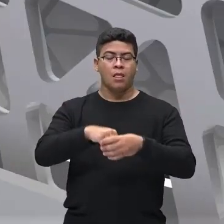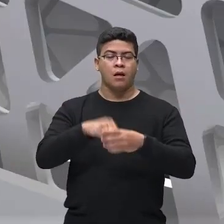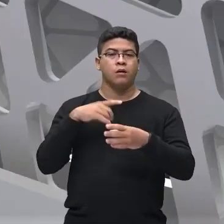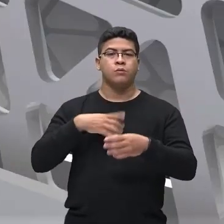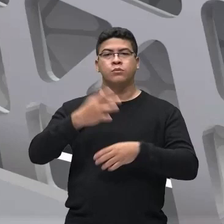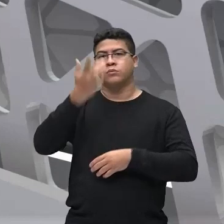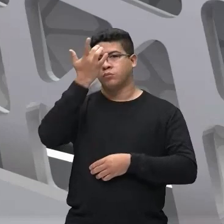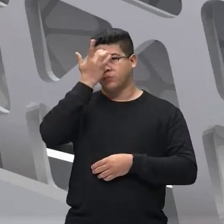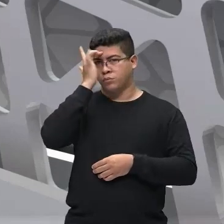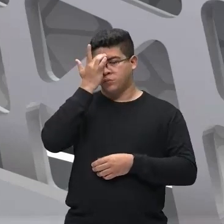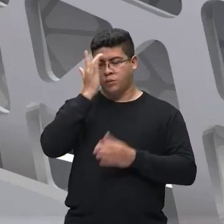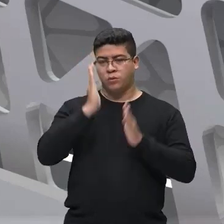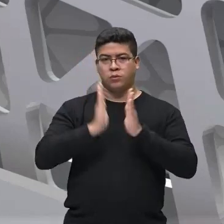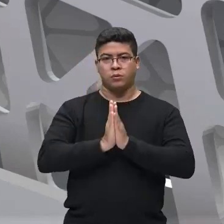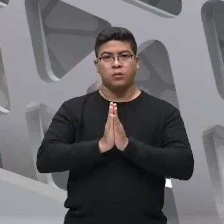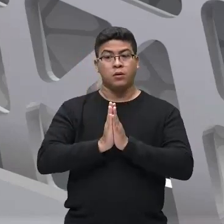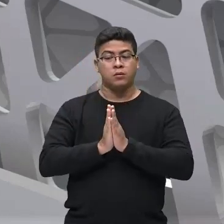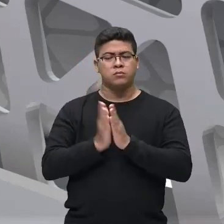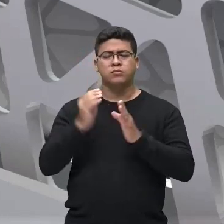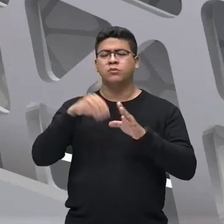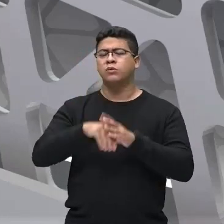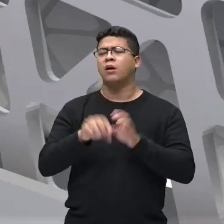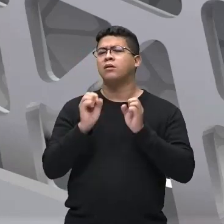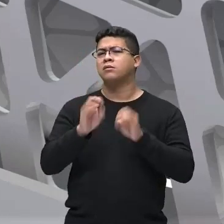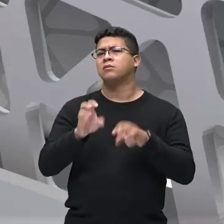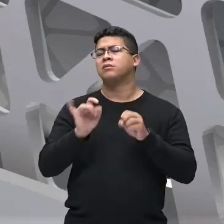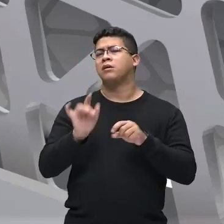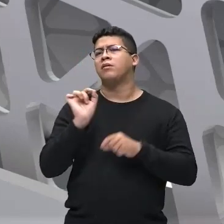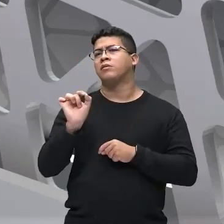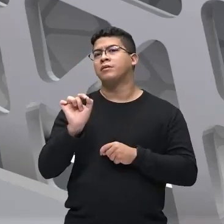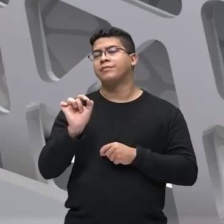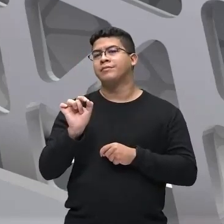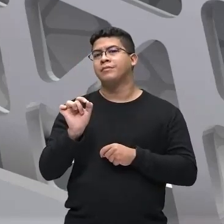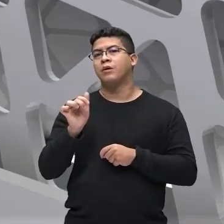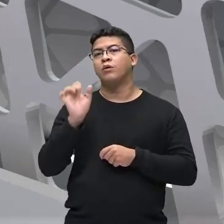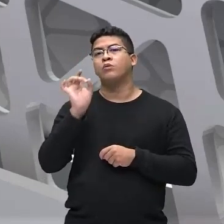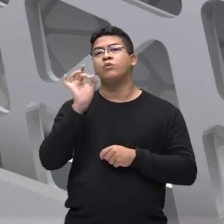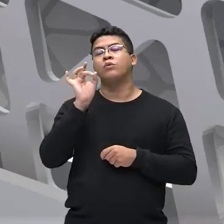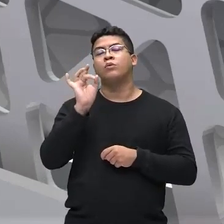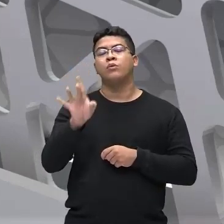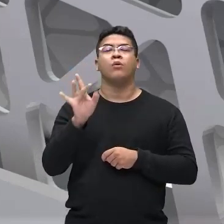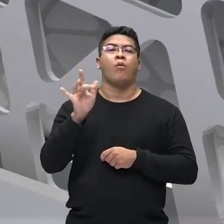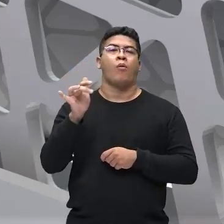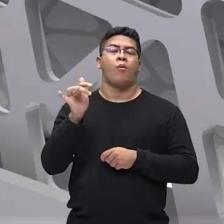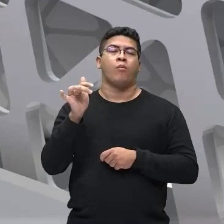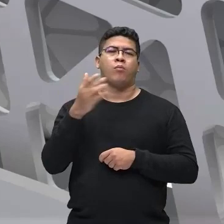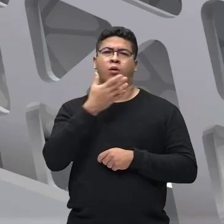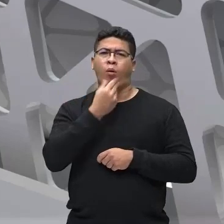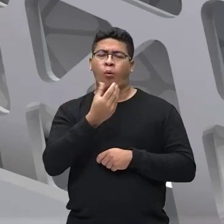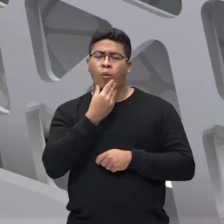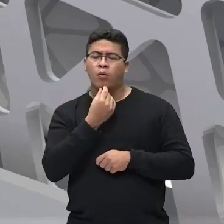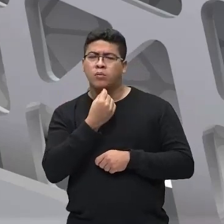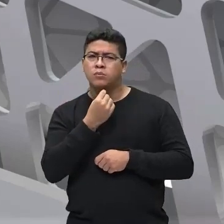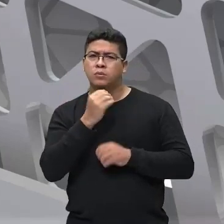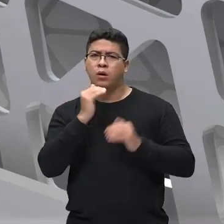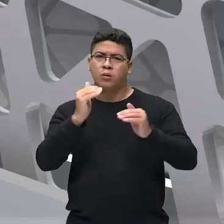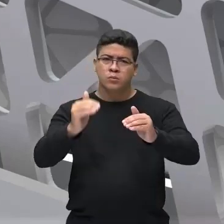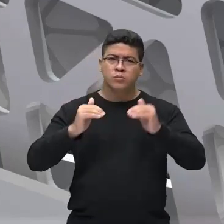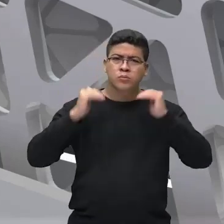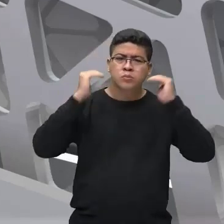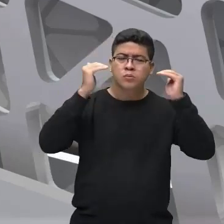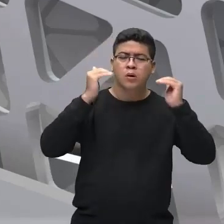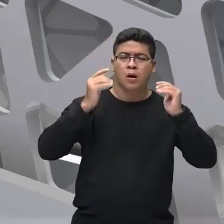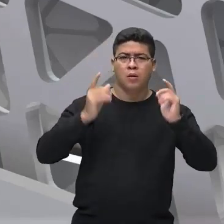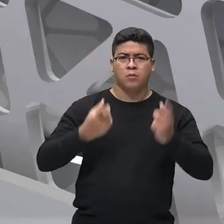ensinar meditação, mas só para homens, professora, ou só para as castas mais acima? Não, ele